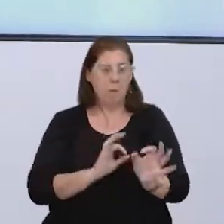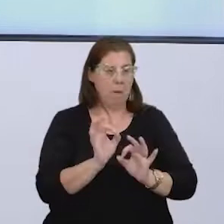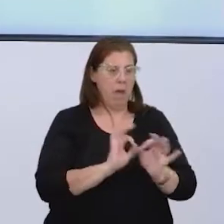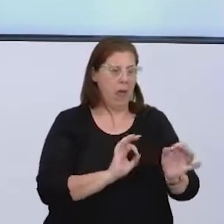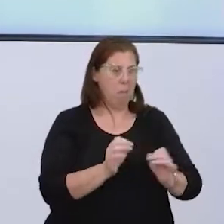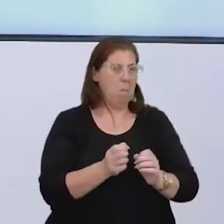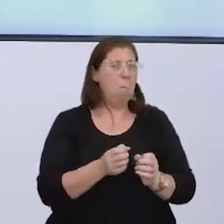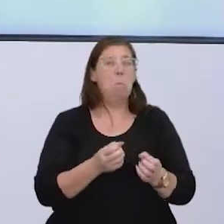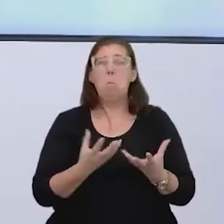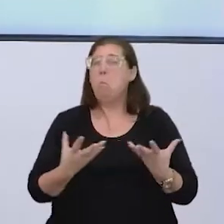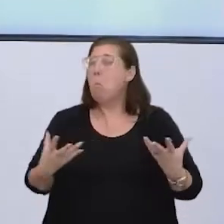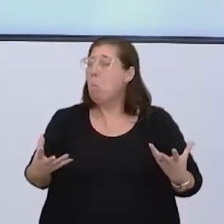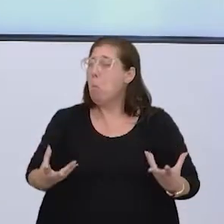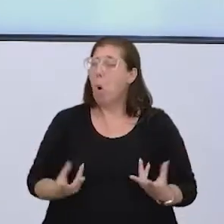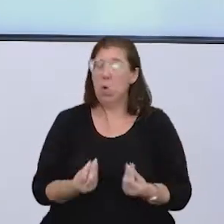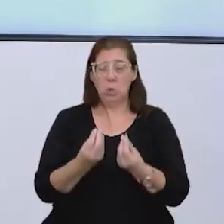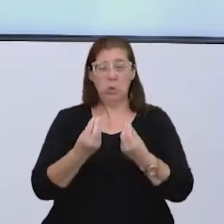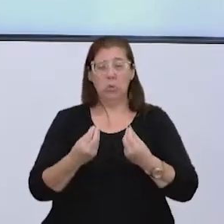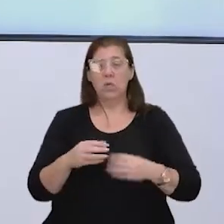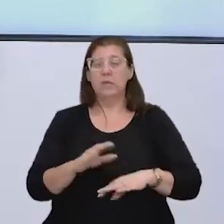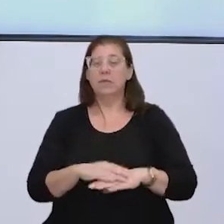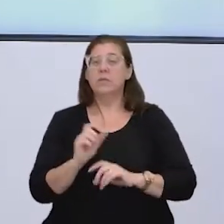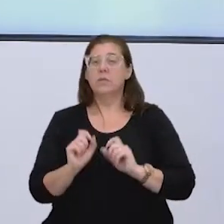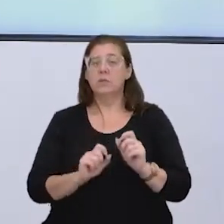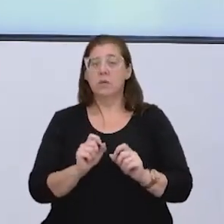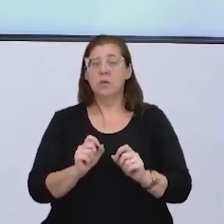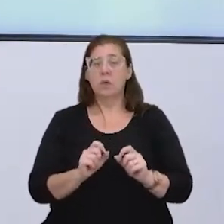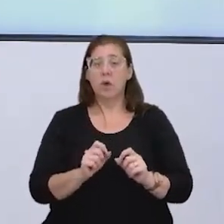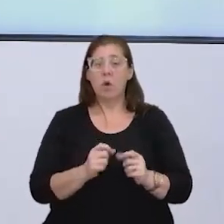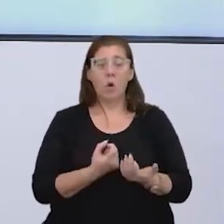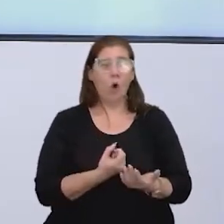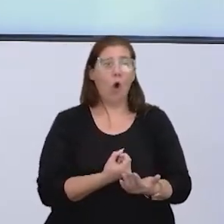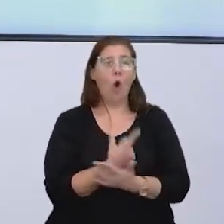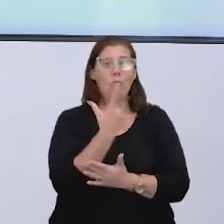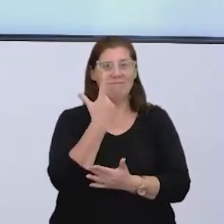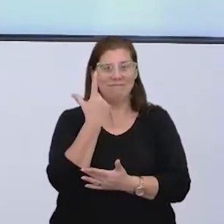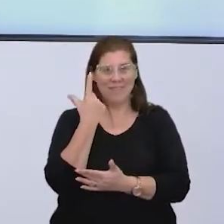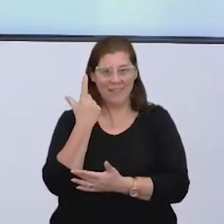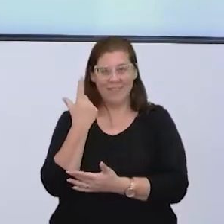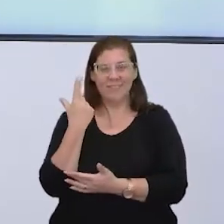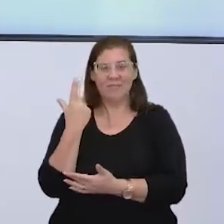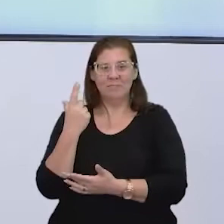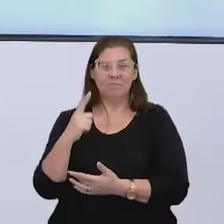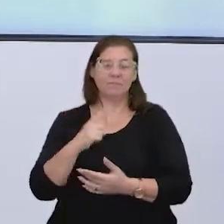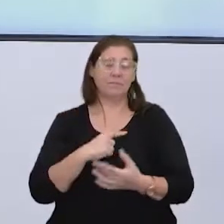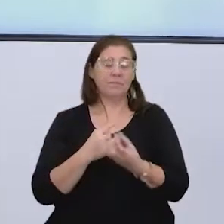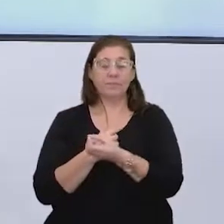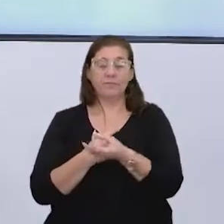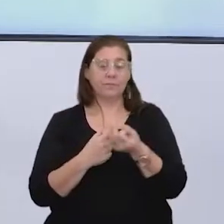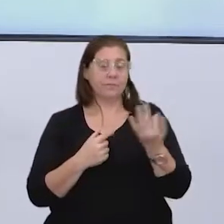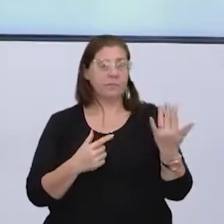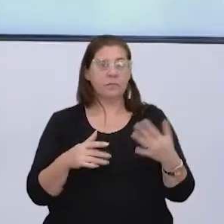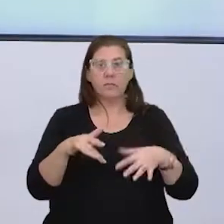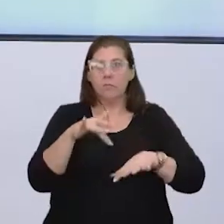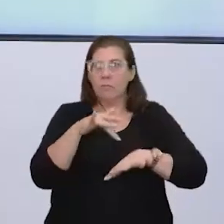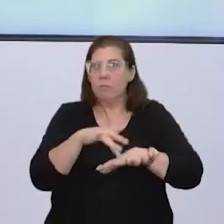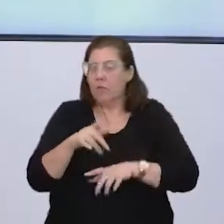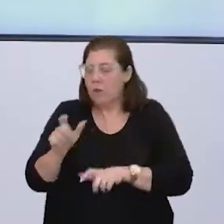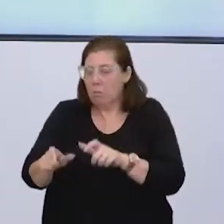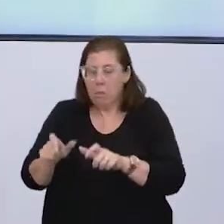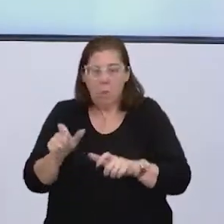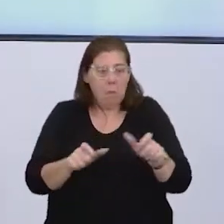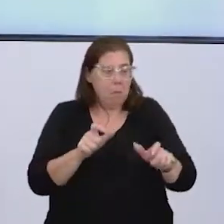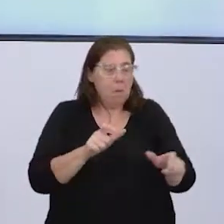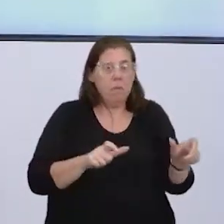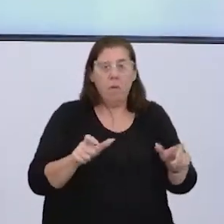quantidade. E isso vai gerar o consumo em massa. Então, vão ter uma quantidade absurda de pessoas, uma quantidade